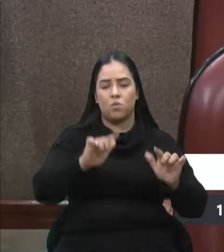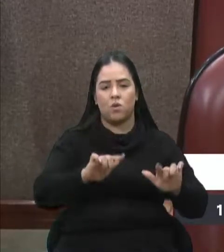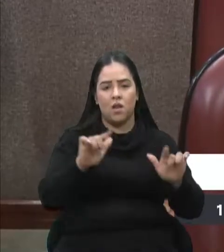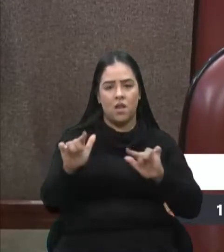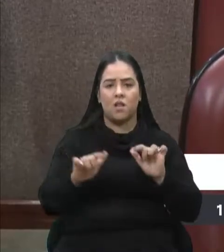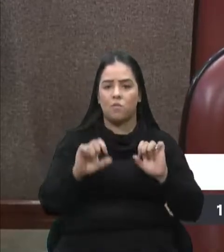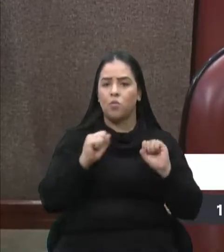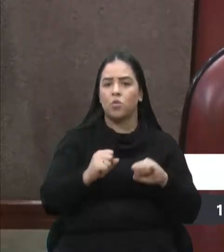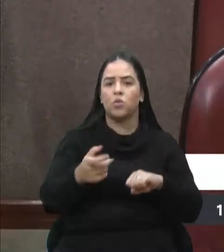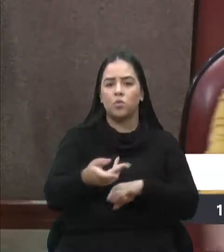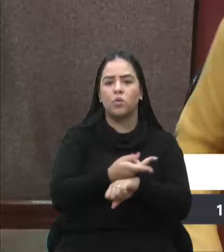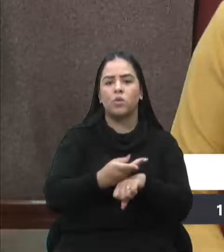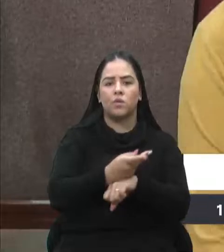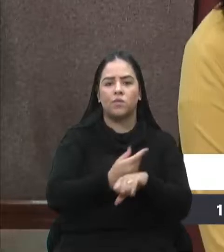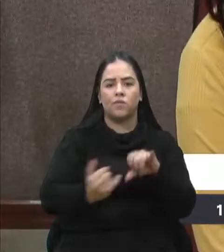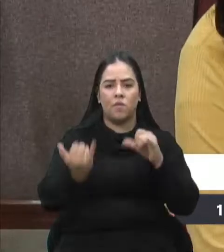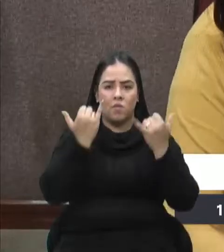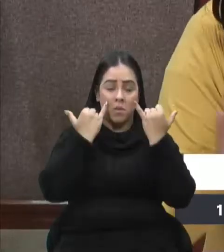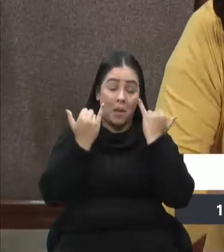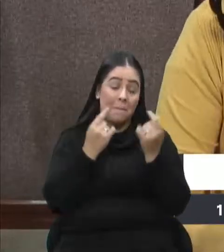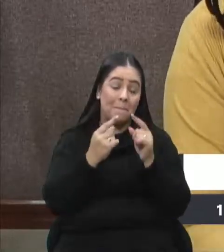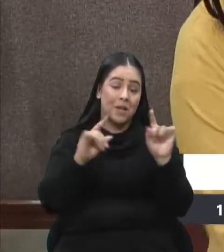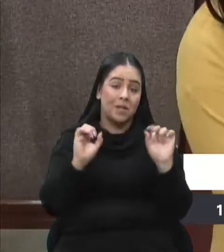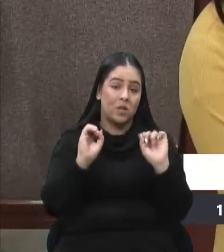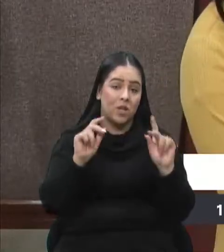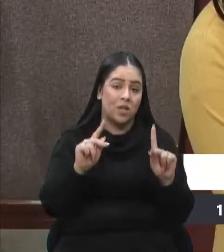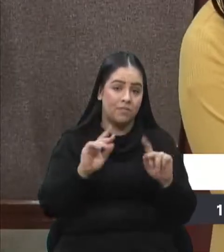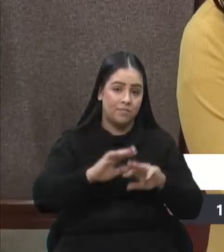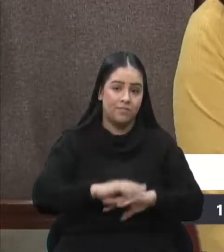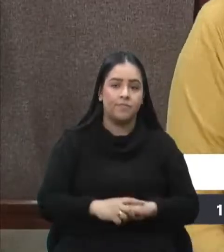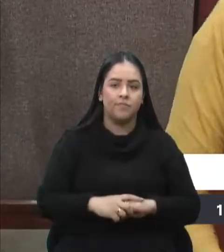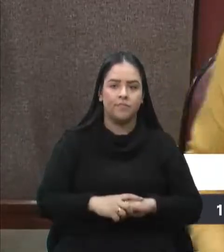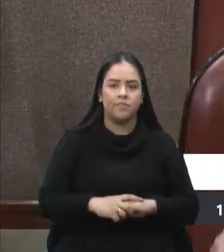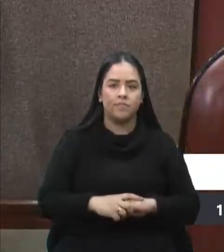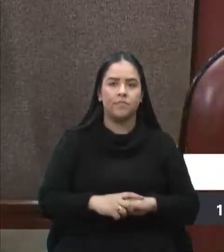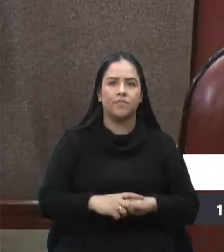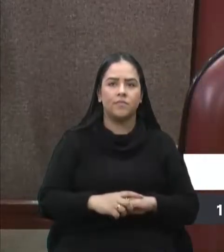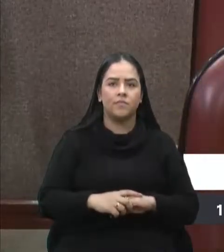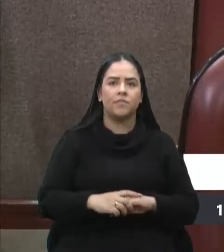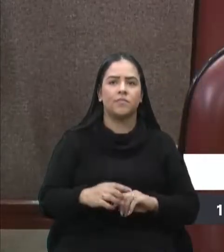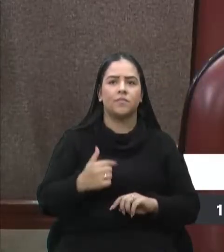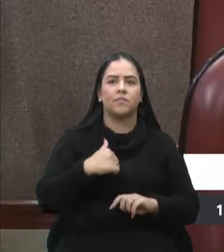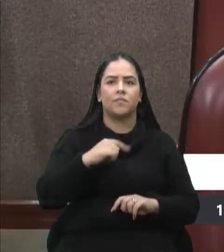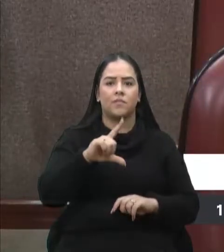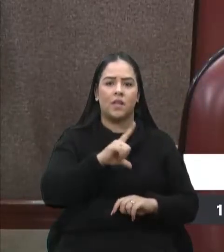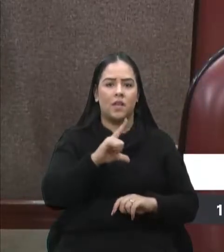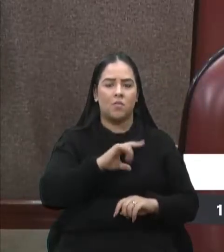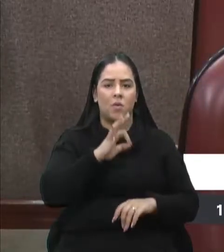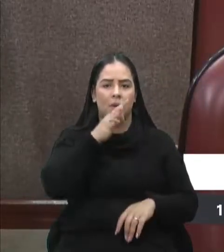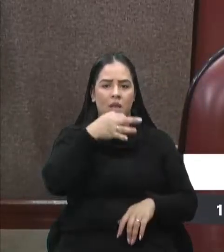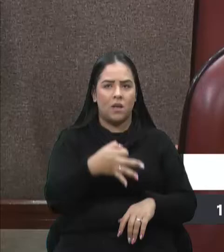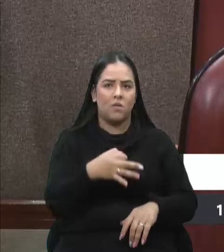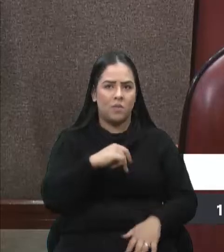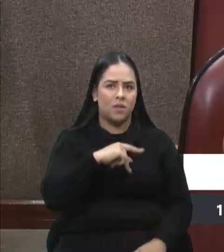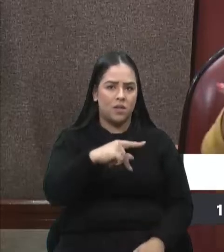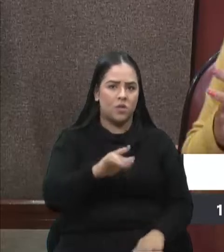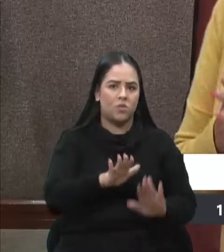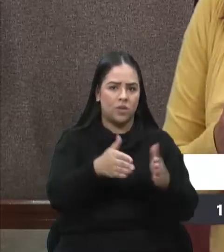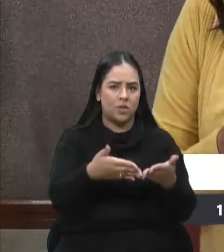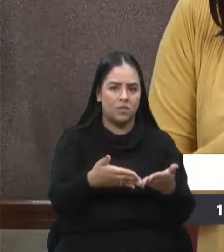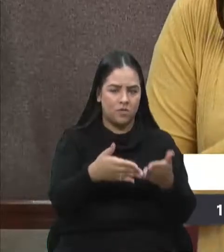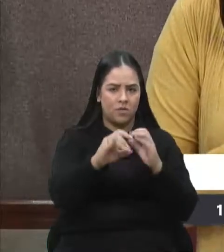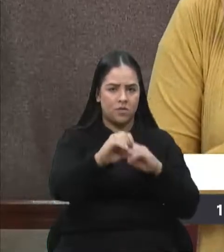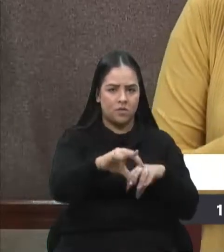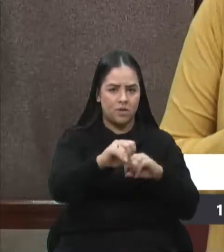poderiam também buscar essas informações para a gente. Mas, enfim, eu tenho uma sugestão, talvez, ao nosso presidente da Comissão de Educação, da qual eu